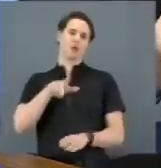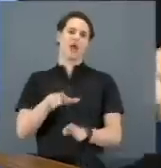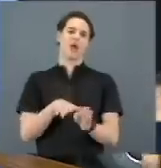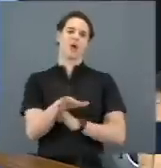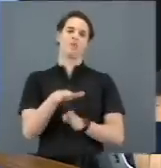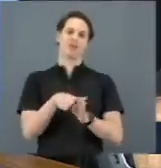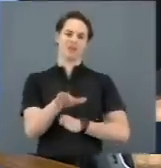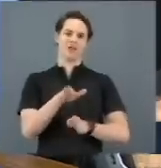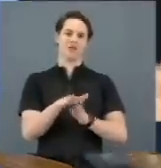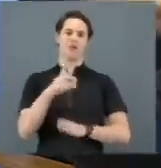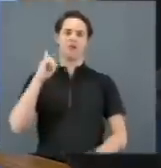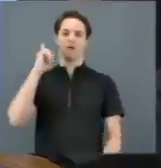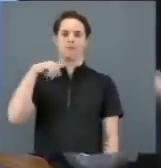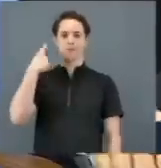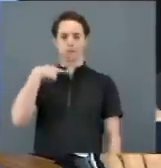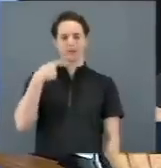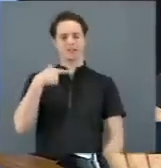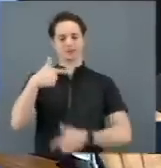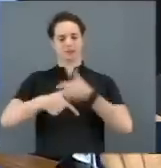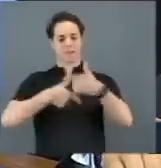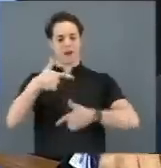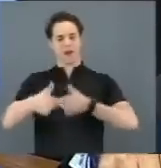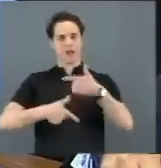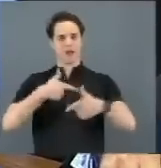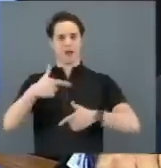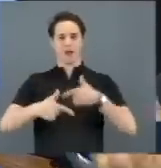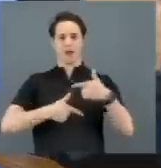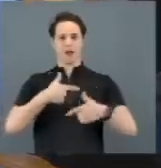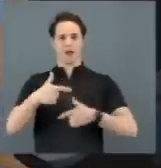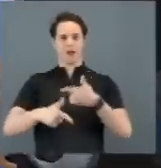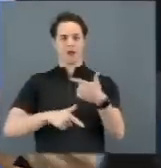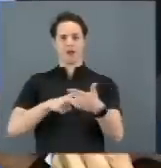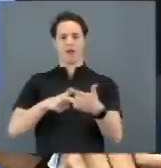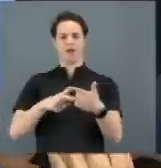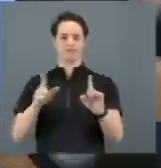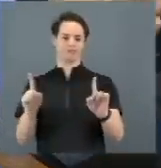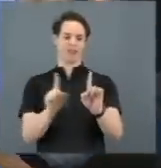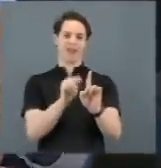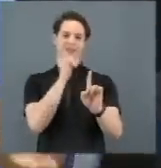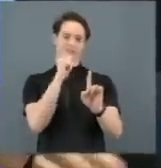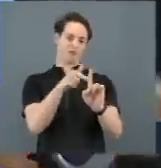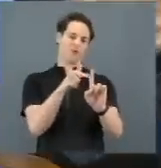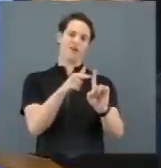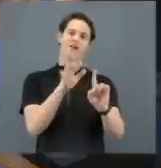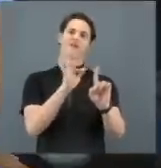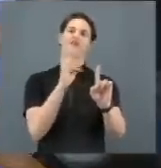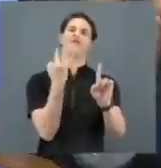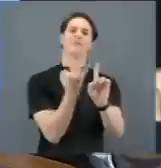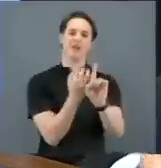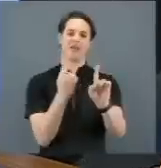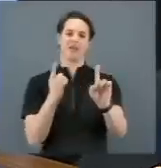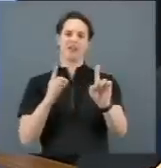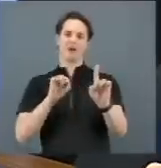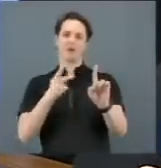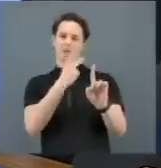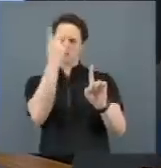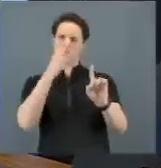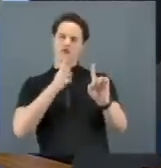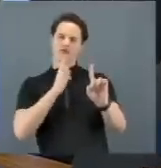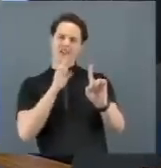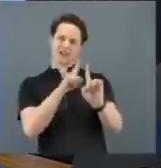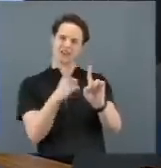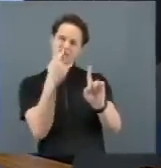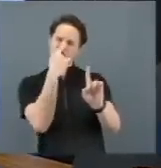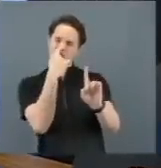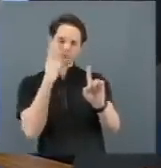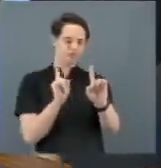advogado atuar em uma causa de um familiar, de uma pessoa querida, que você tem um envolvimento emocional.